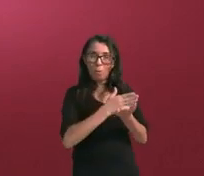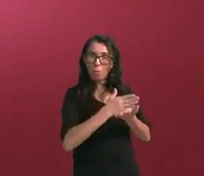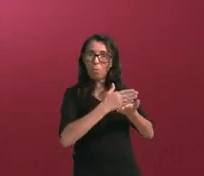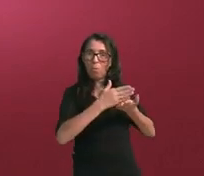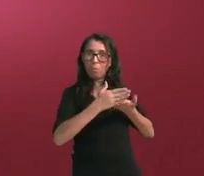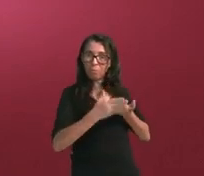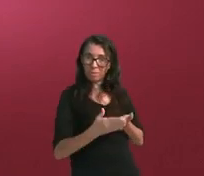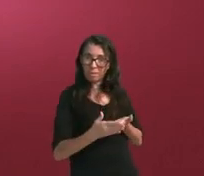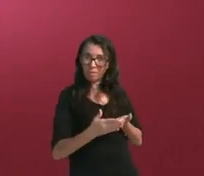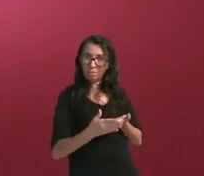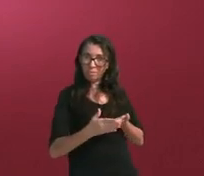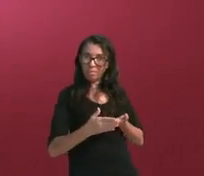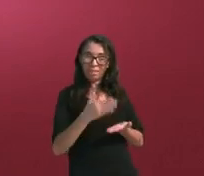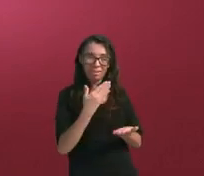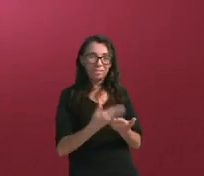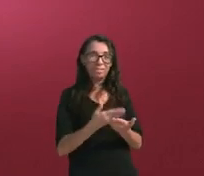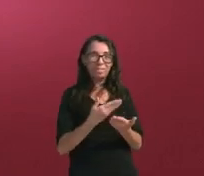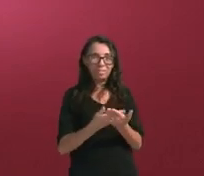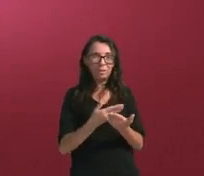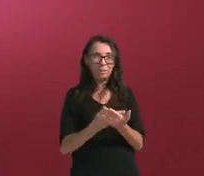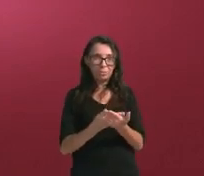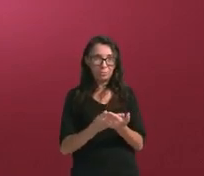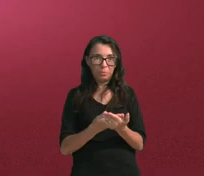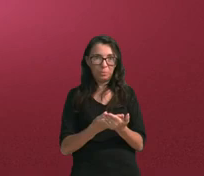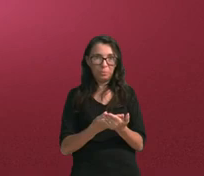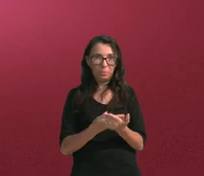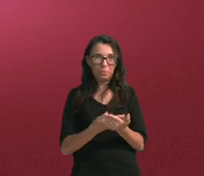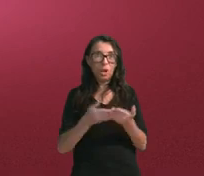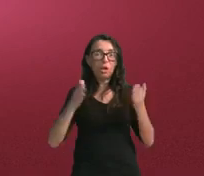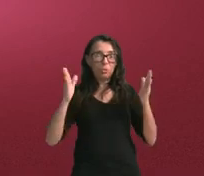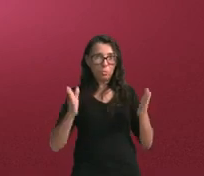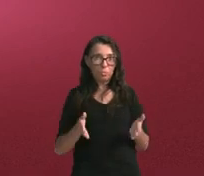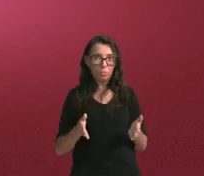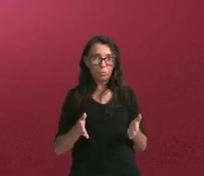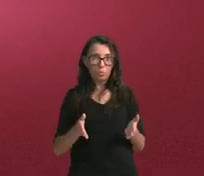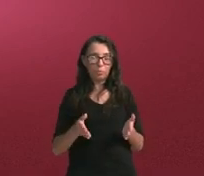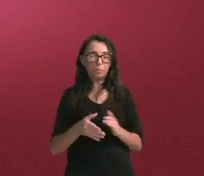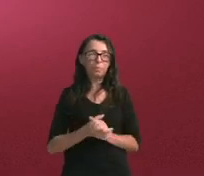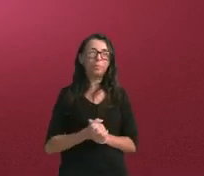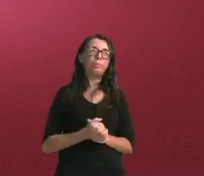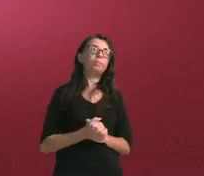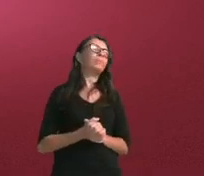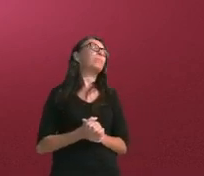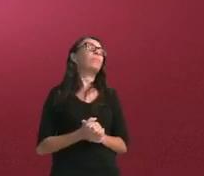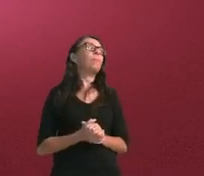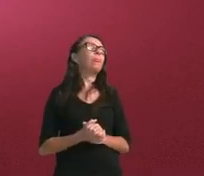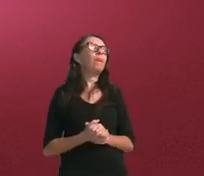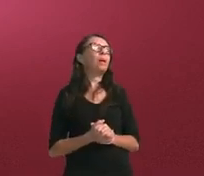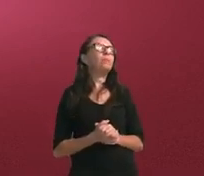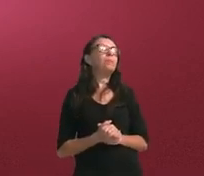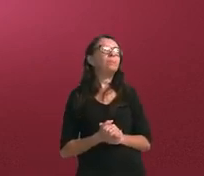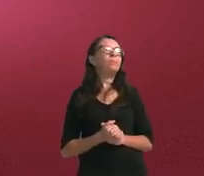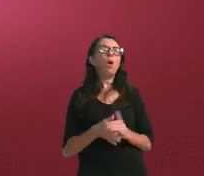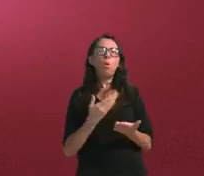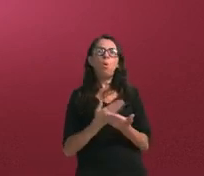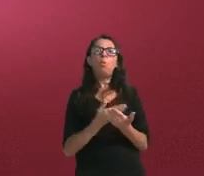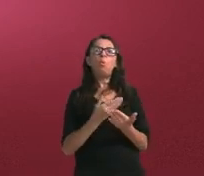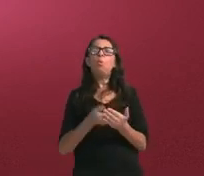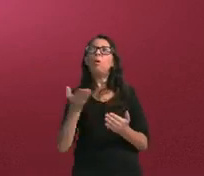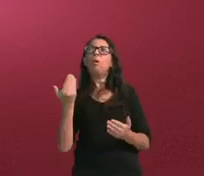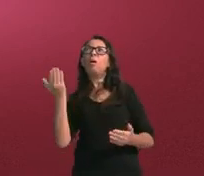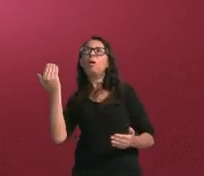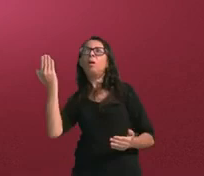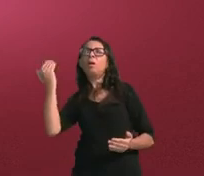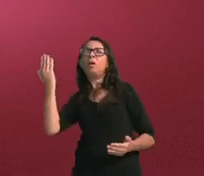comentou no início da nossa aula, antes da oração, da obediência os exemplos do Antigo Testamento,